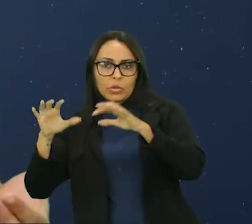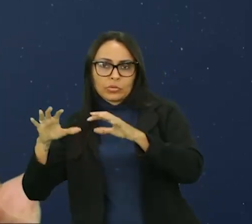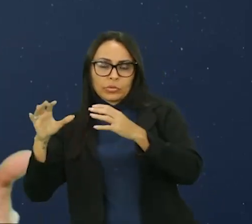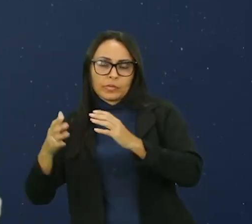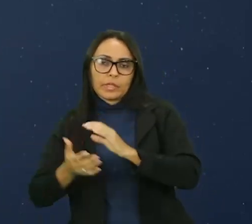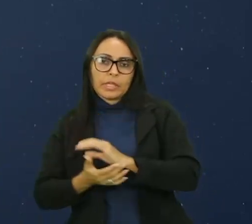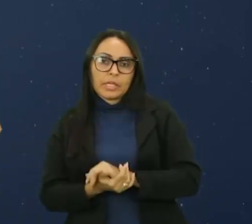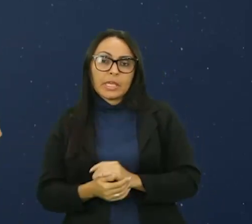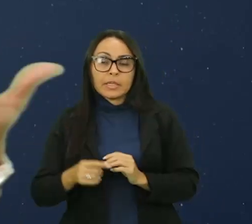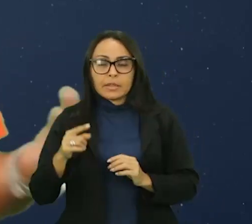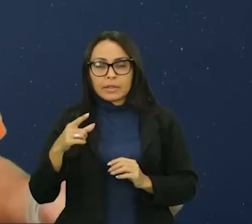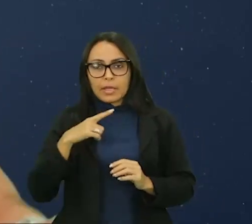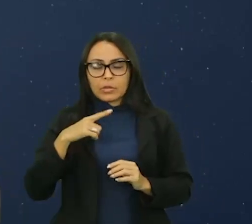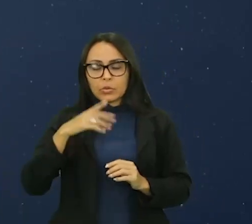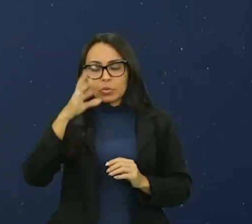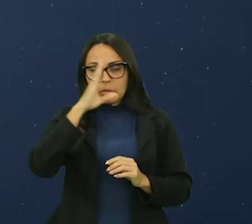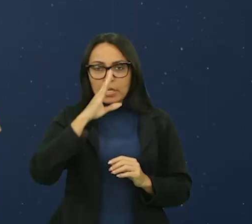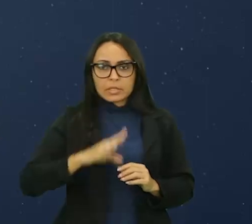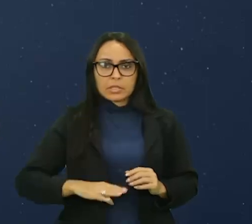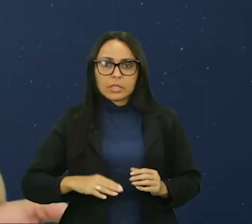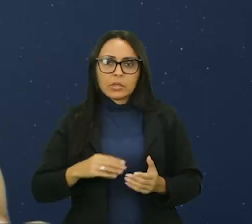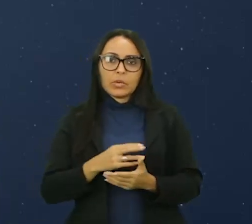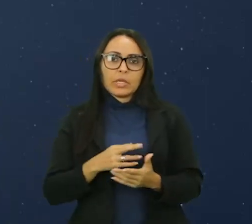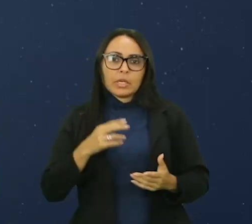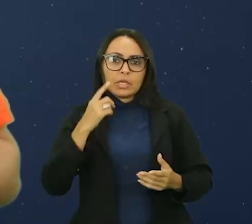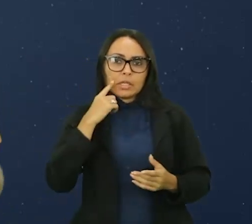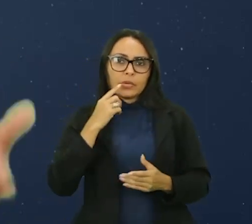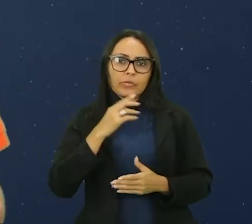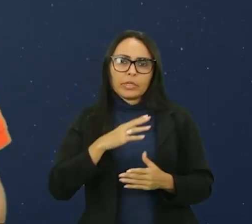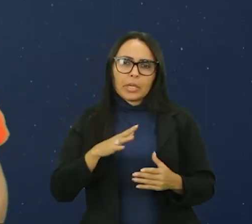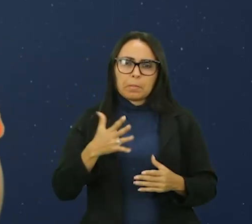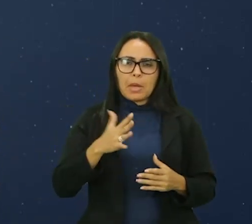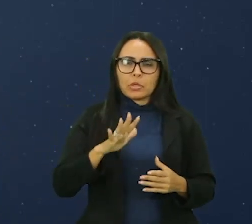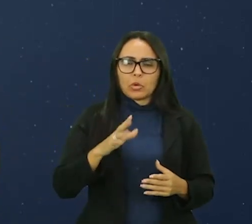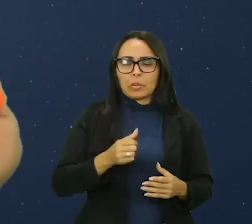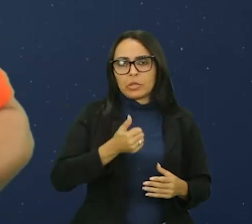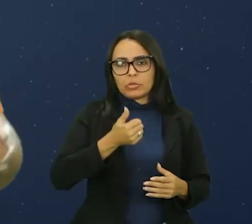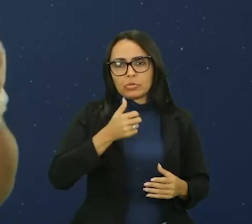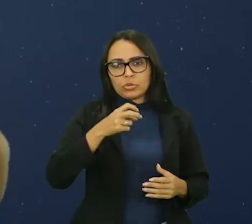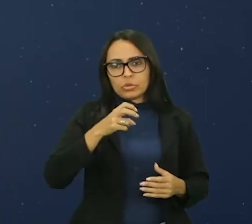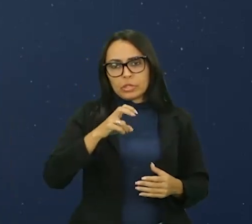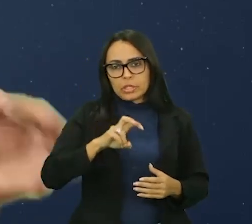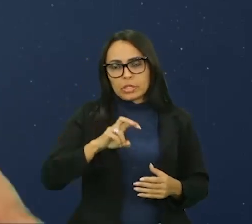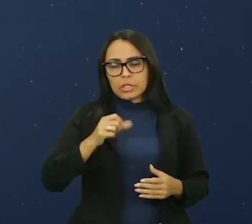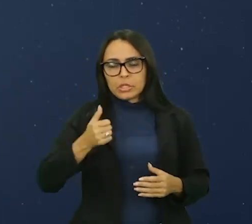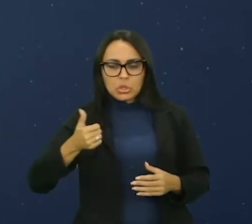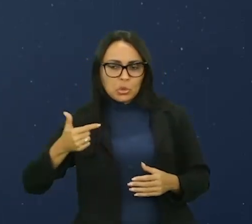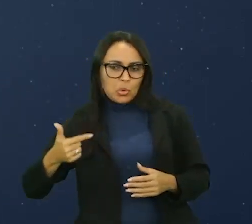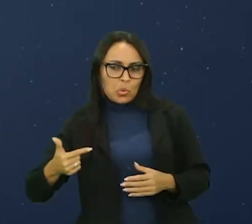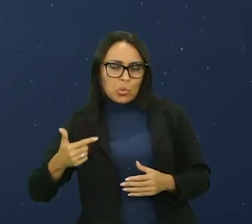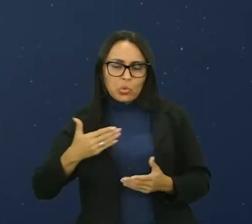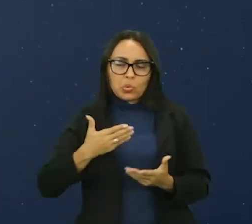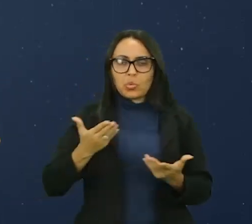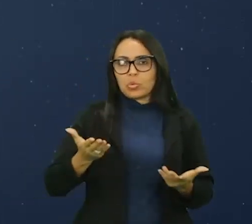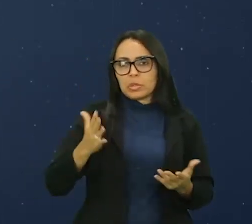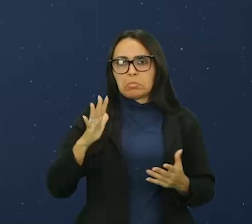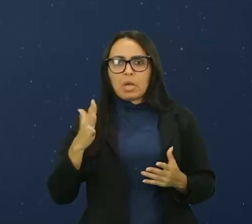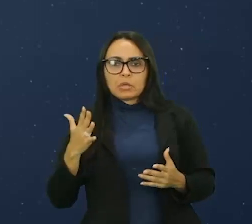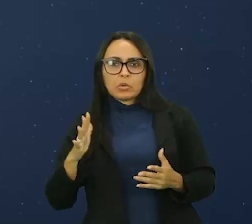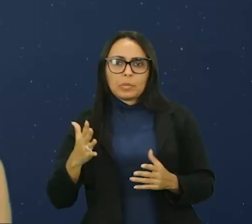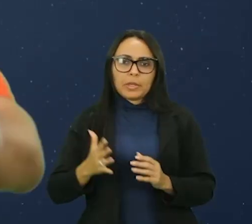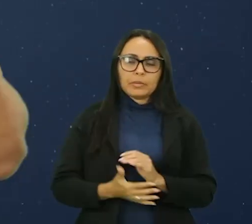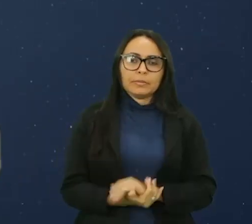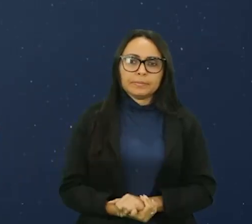lugares do Brasil que a umidade do ar, ela fica ali na casa dos 15, 12, umidade de deserto,